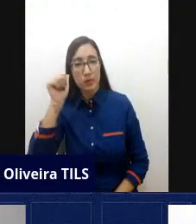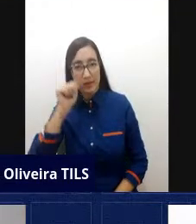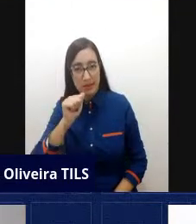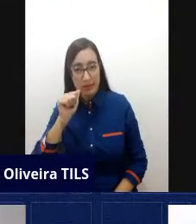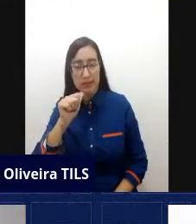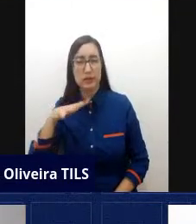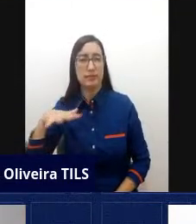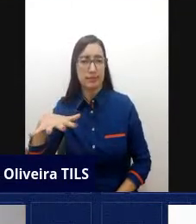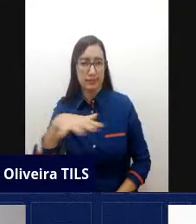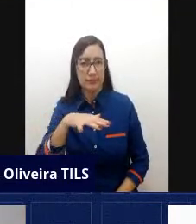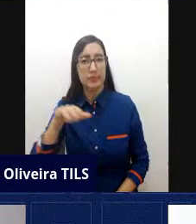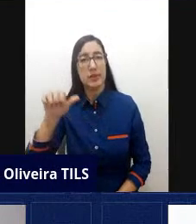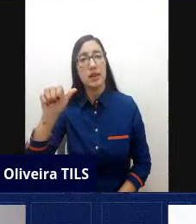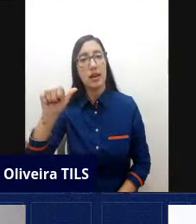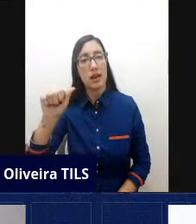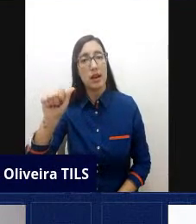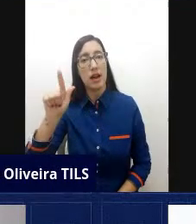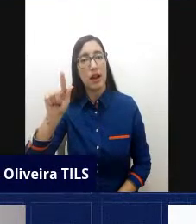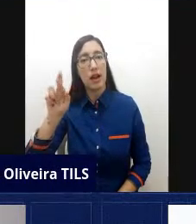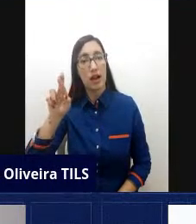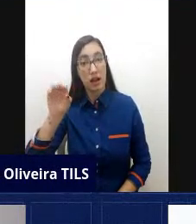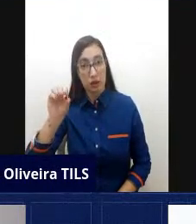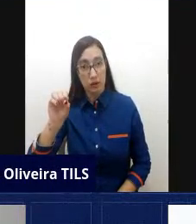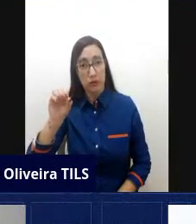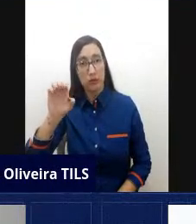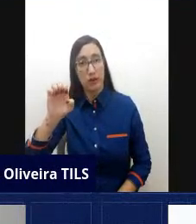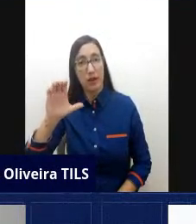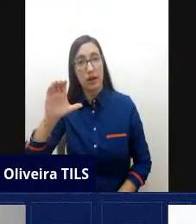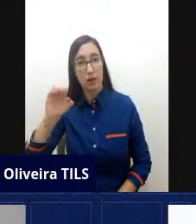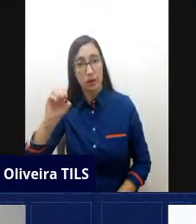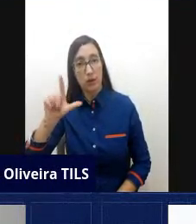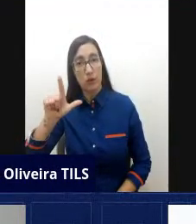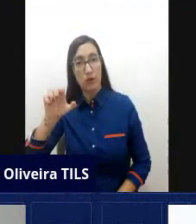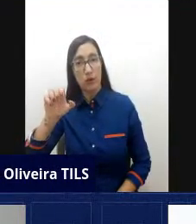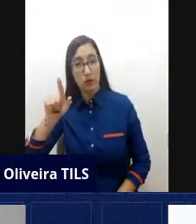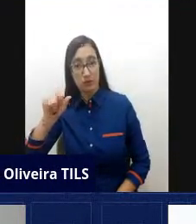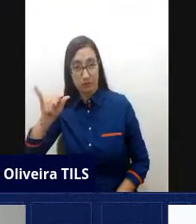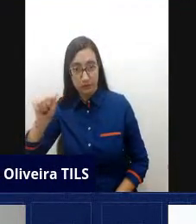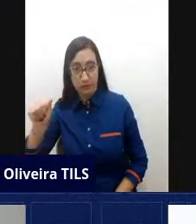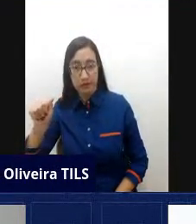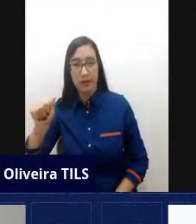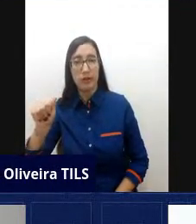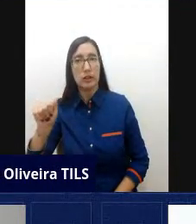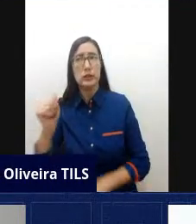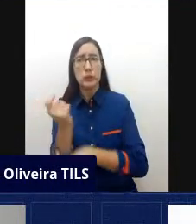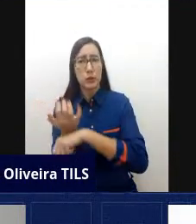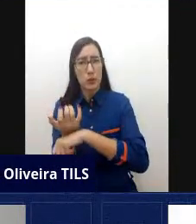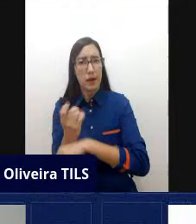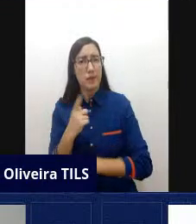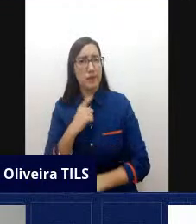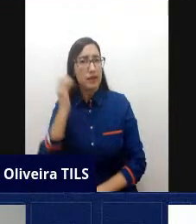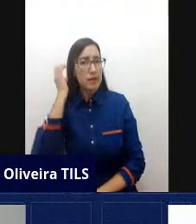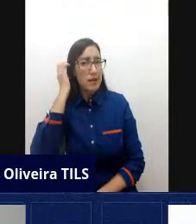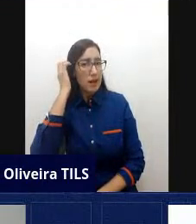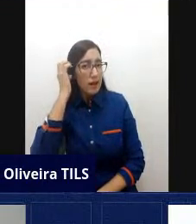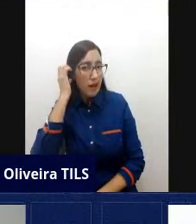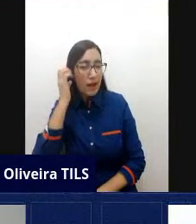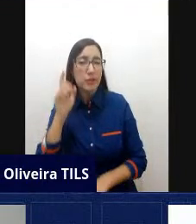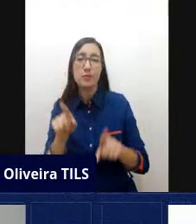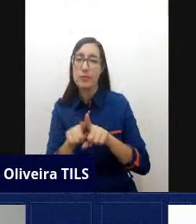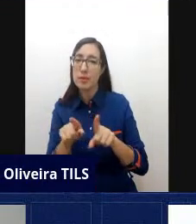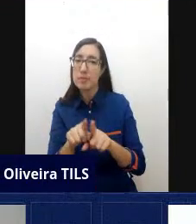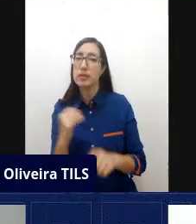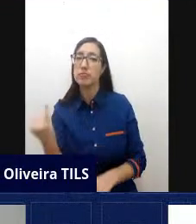muito importante também na agroecologia. Nós temos uma rádio, né, na Rural também que fala desse tema, então uma recomendação para vocês também ouvirem a